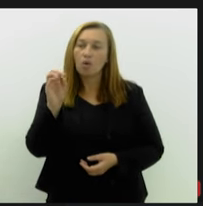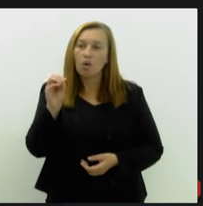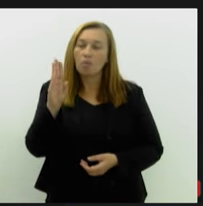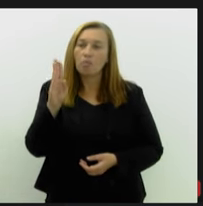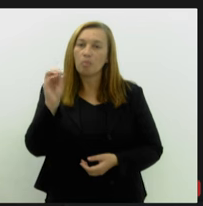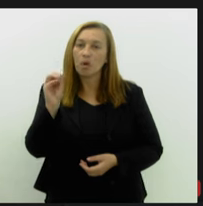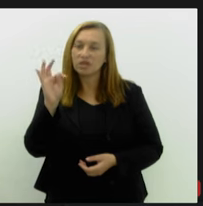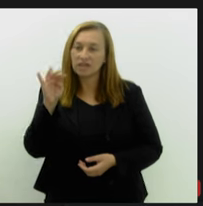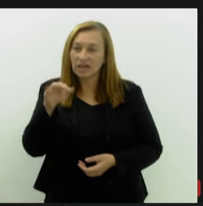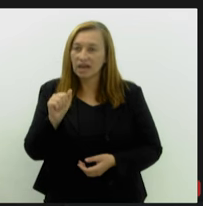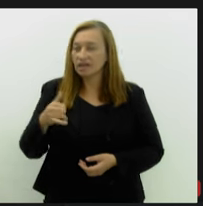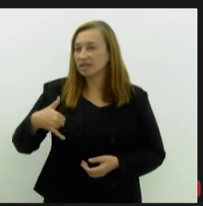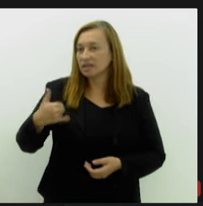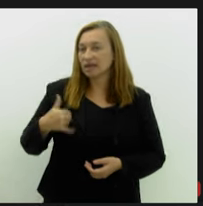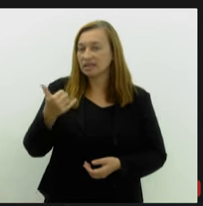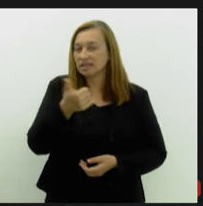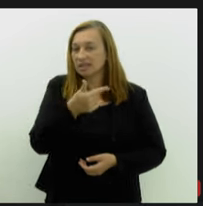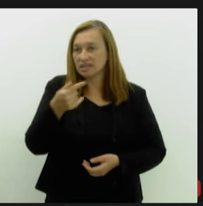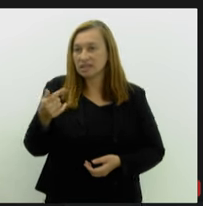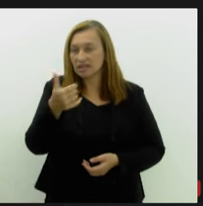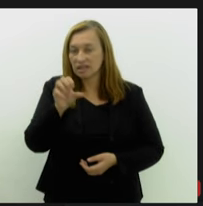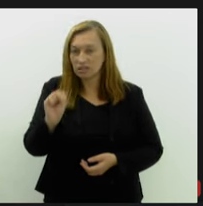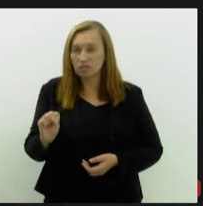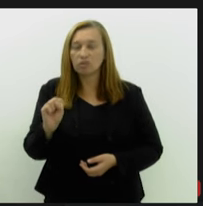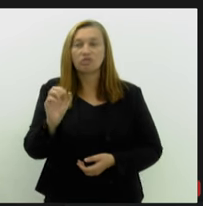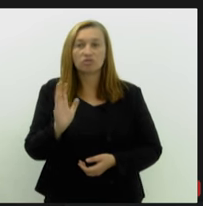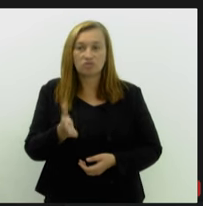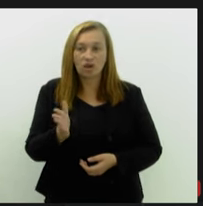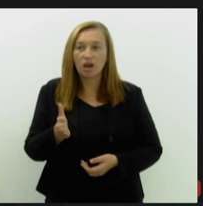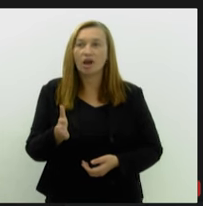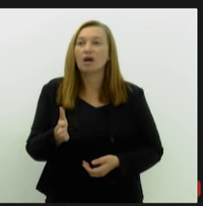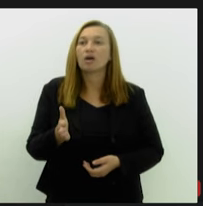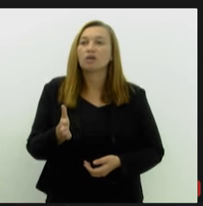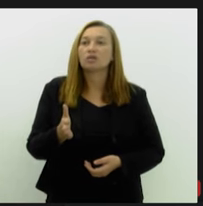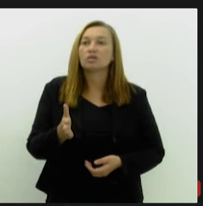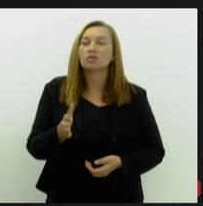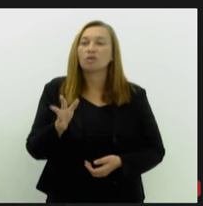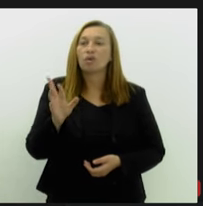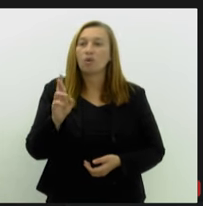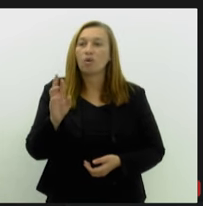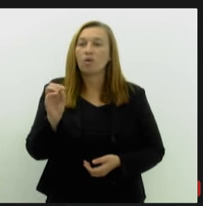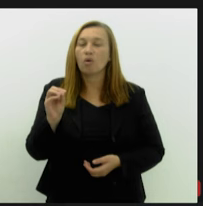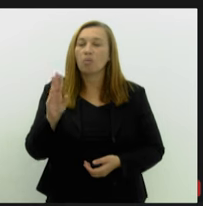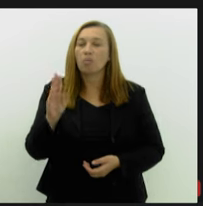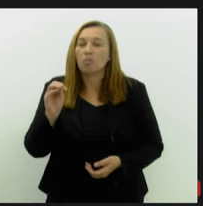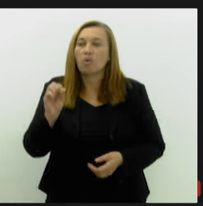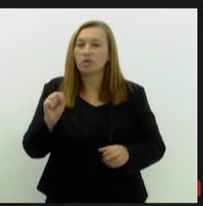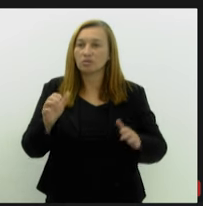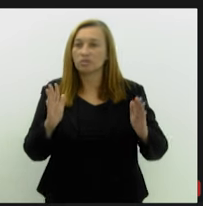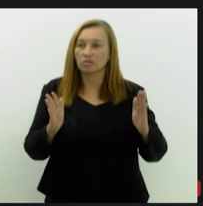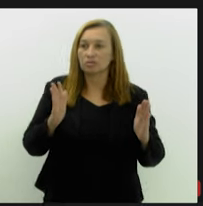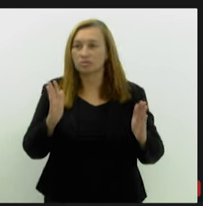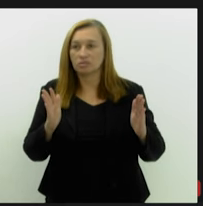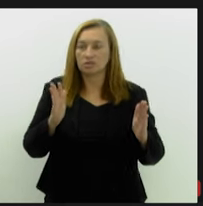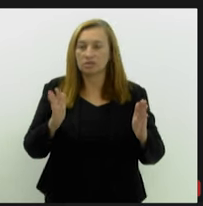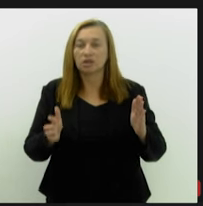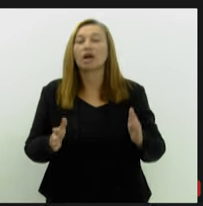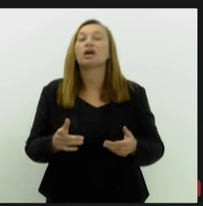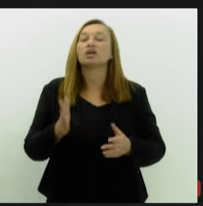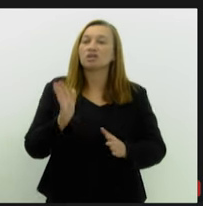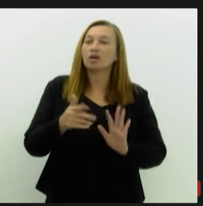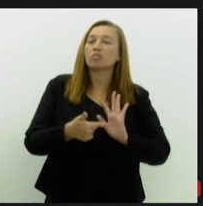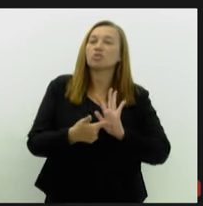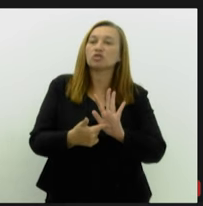17, 18 anos, né, já com os seus robôs em funcionamento, já mostrando ali